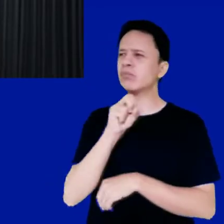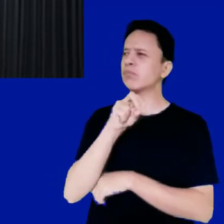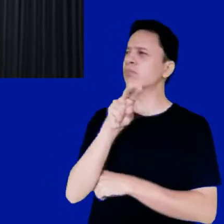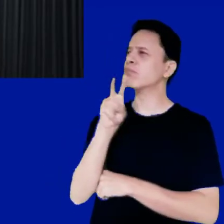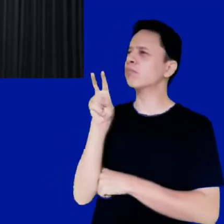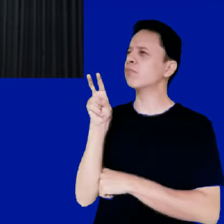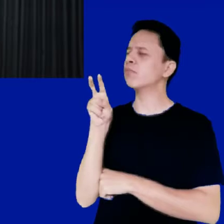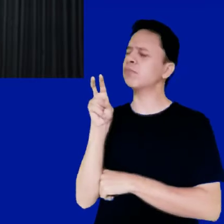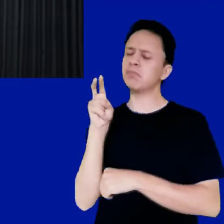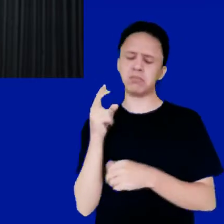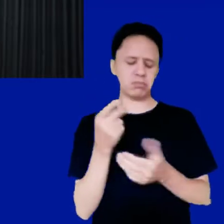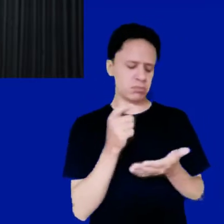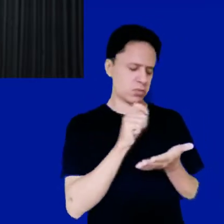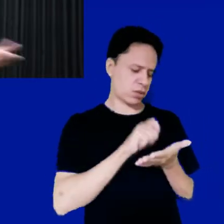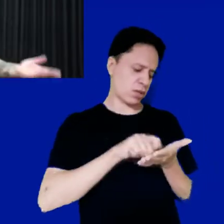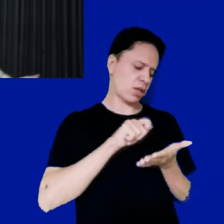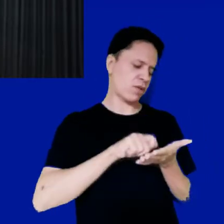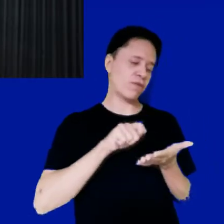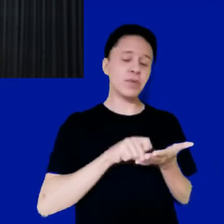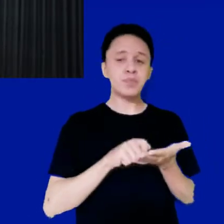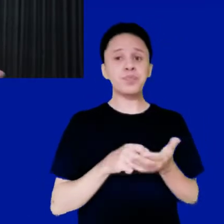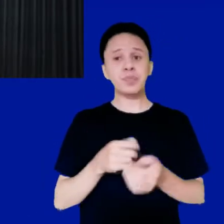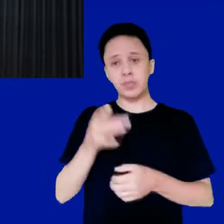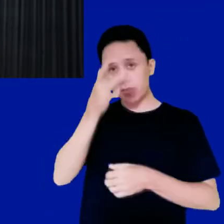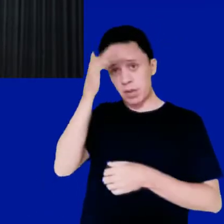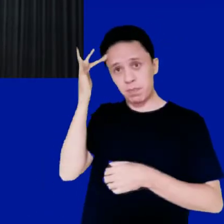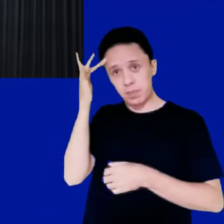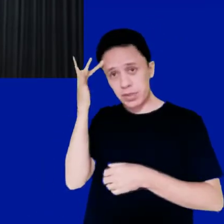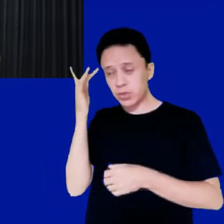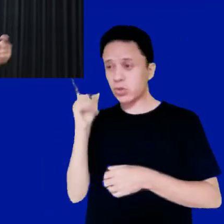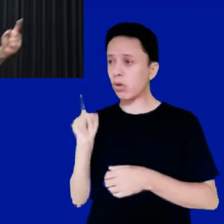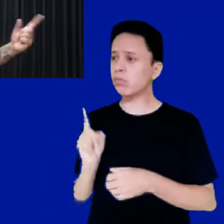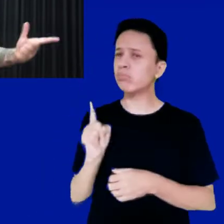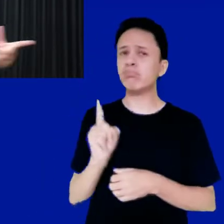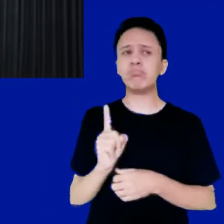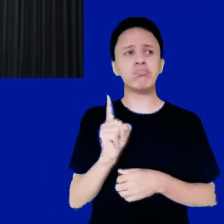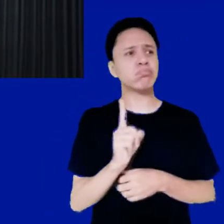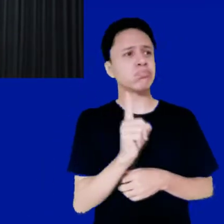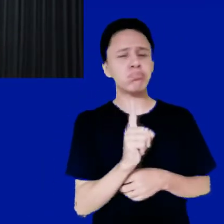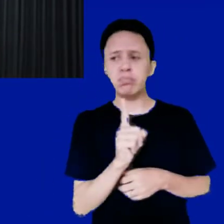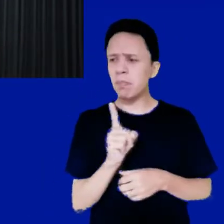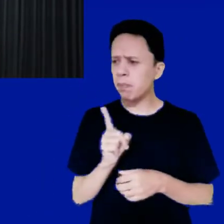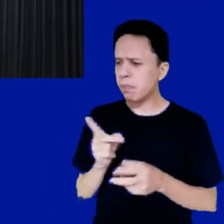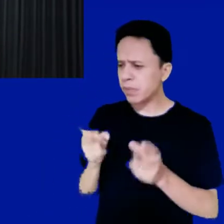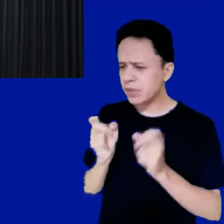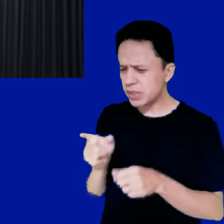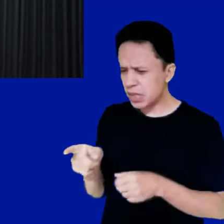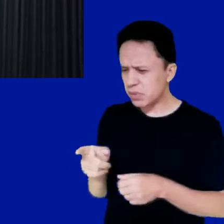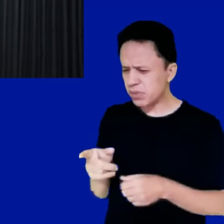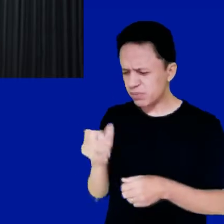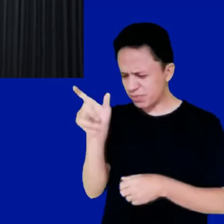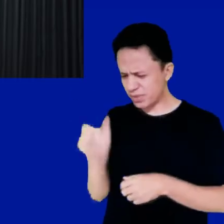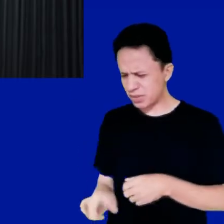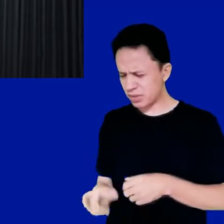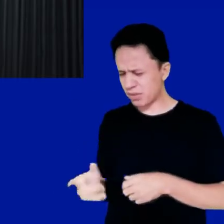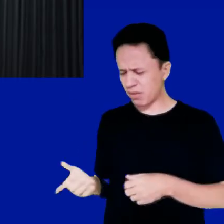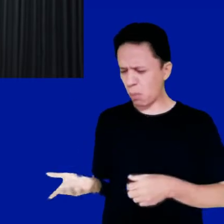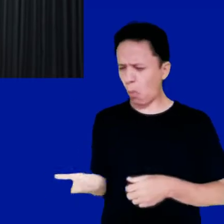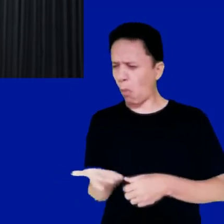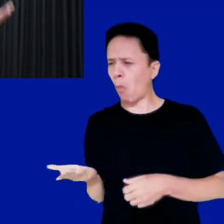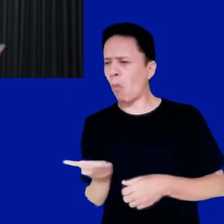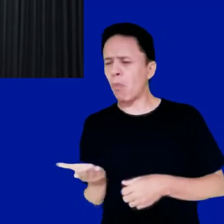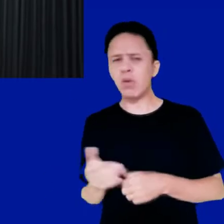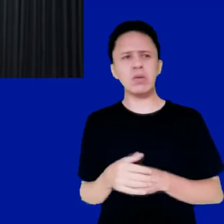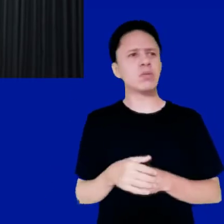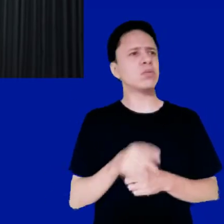mundo, é motivo para escrever uma crônica. Uma pessoa andando pela rua e percebendo, né, as coisas ao redor, percebendo o mendigo,